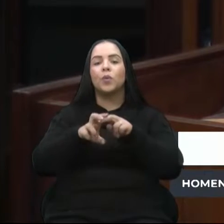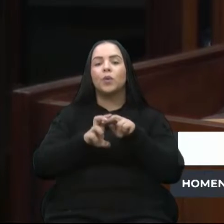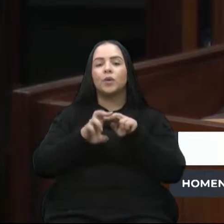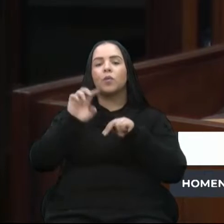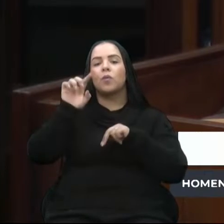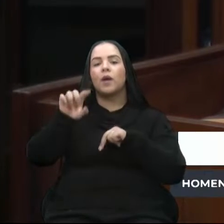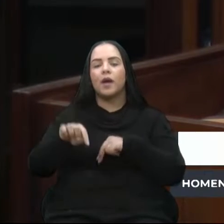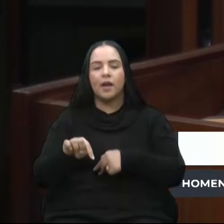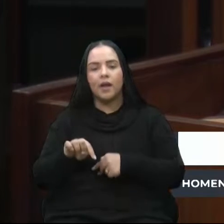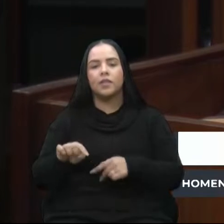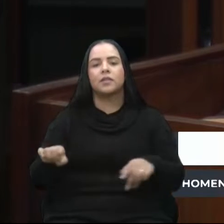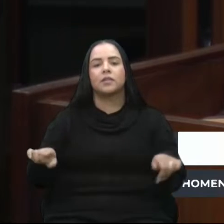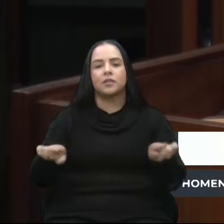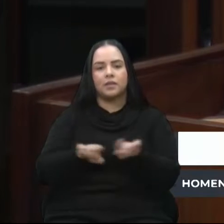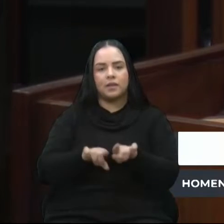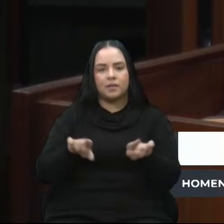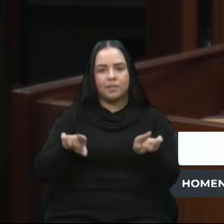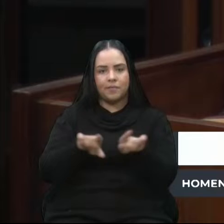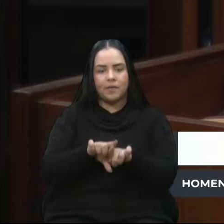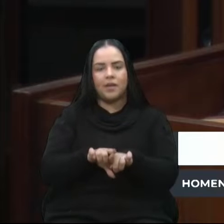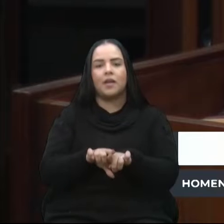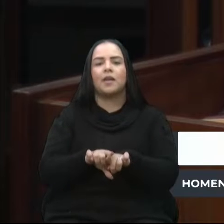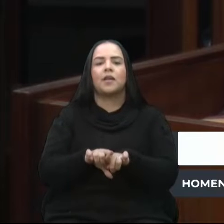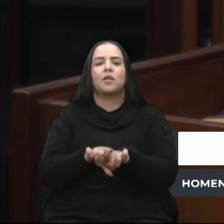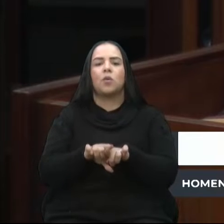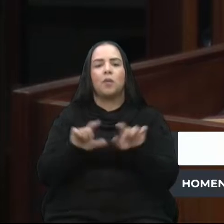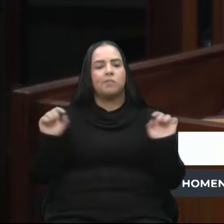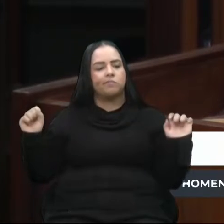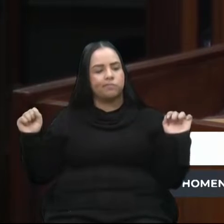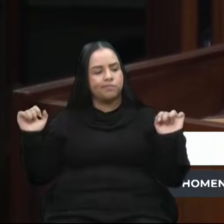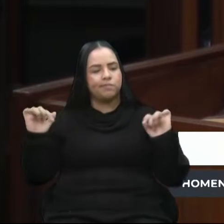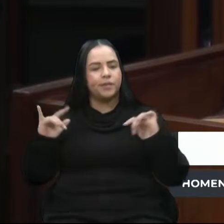colonização perigosa para as culturas